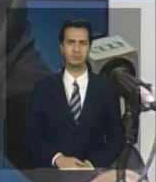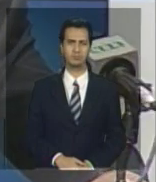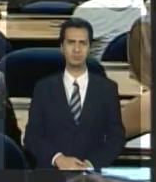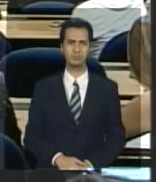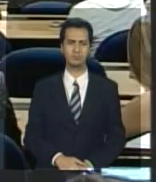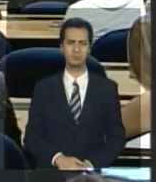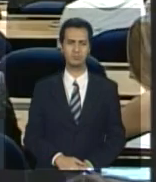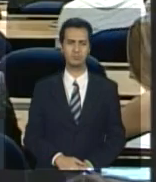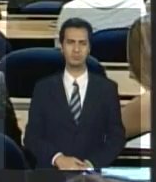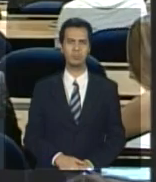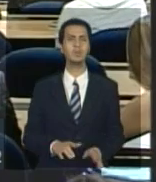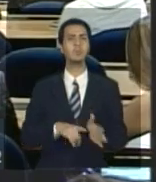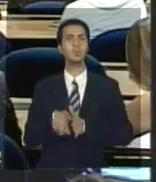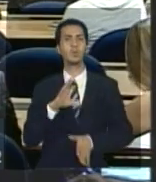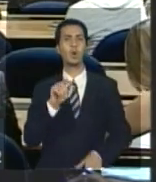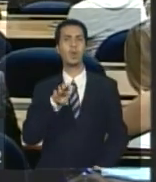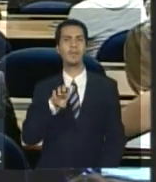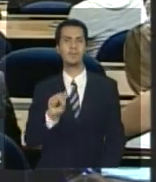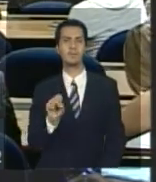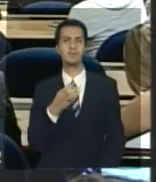Obrigado. Conas, Conasemos, querem falar?